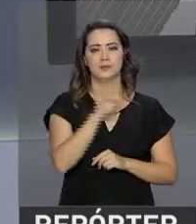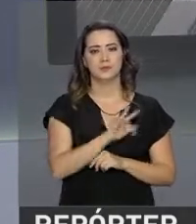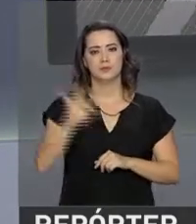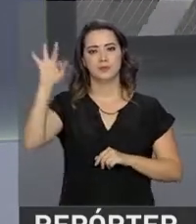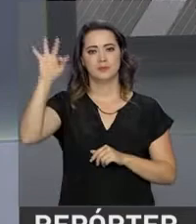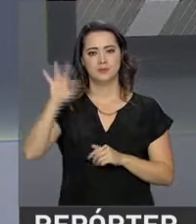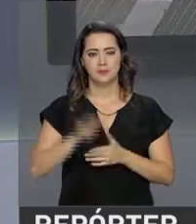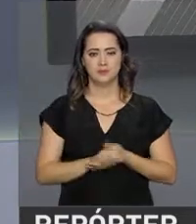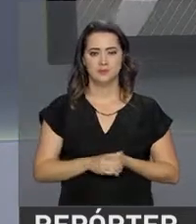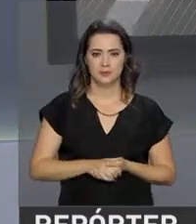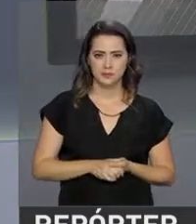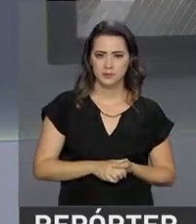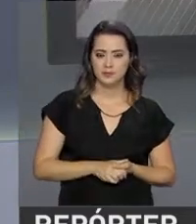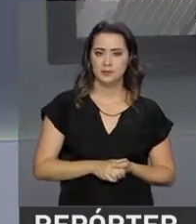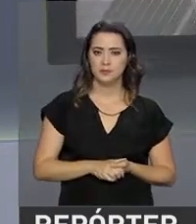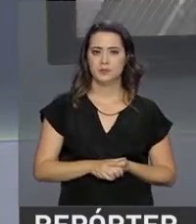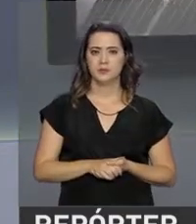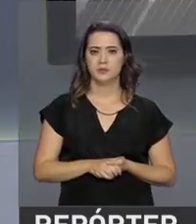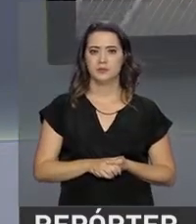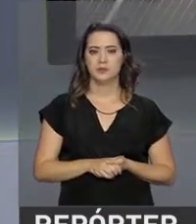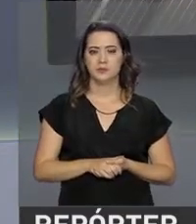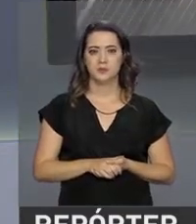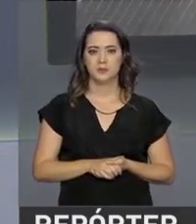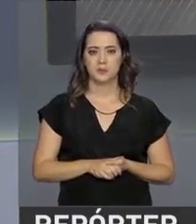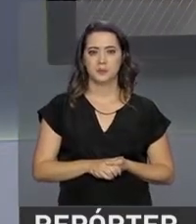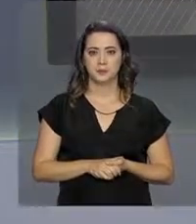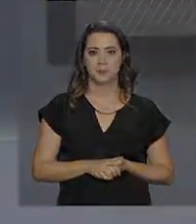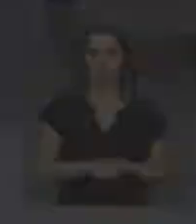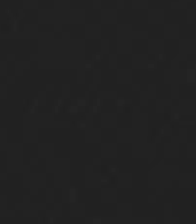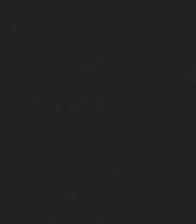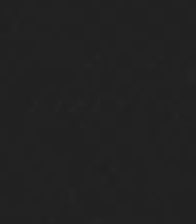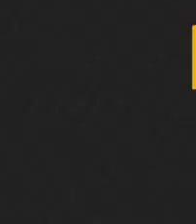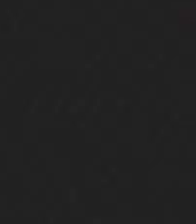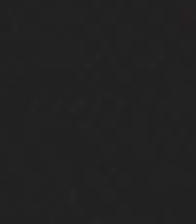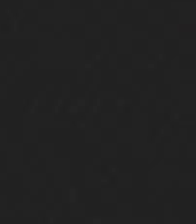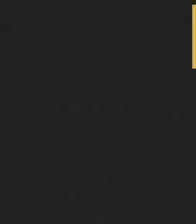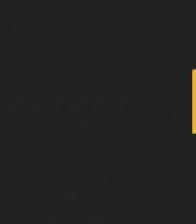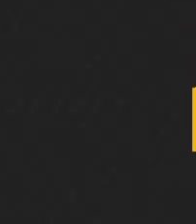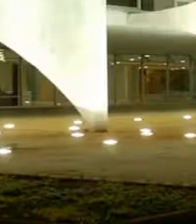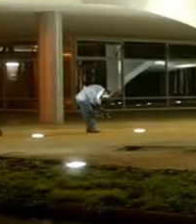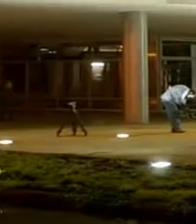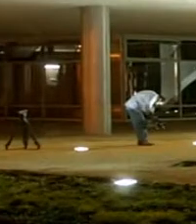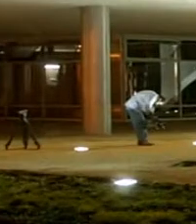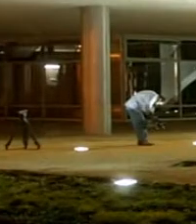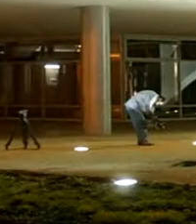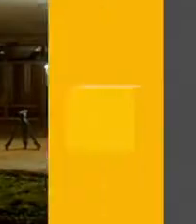com a gente na NBR, a TV do Governo Federal.